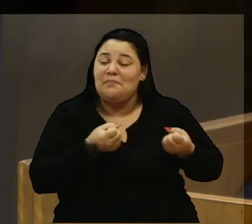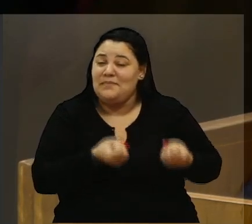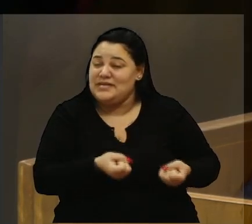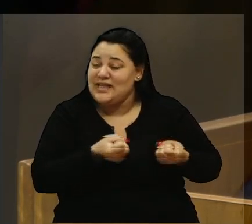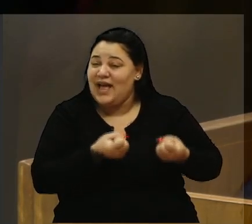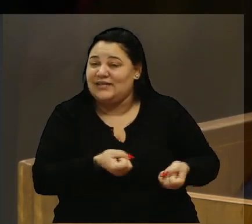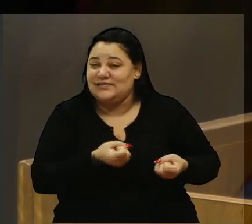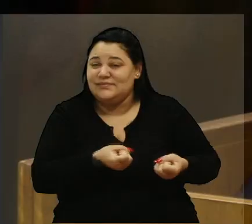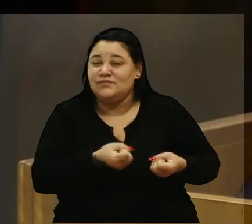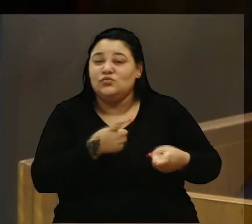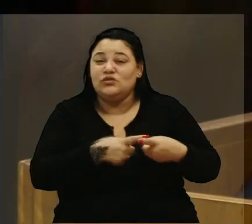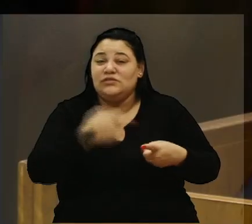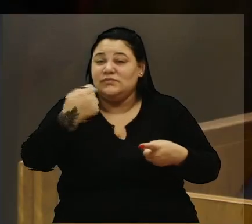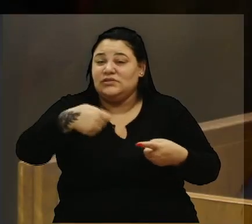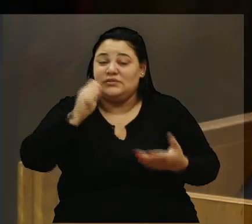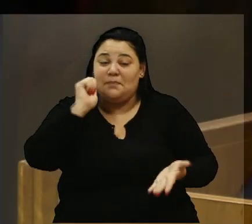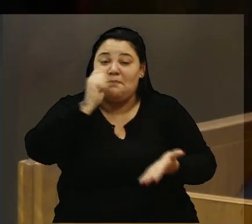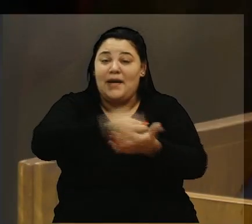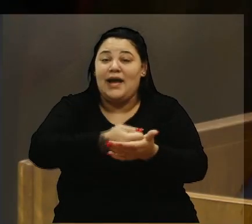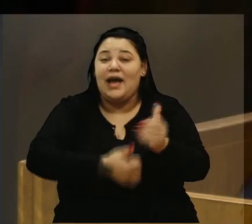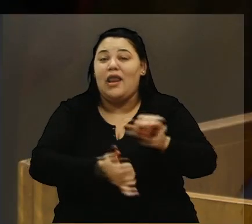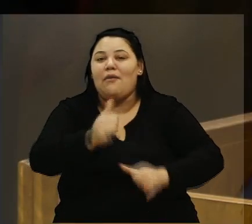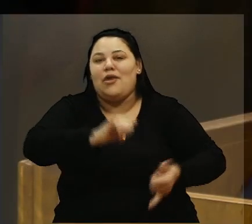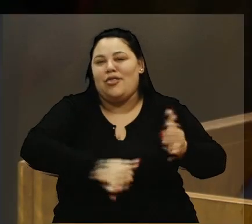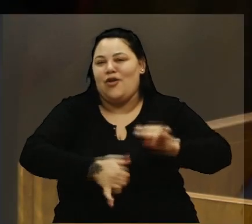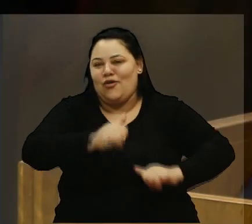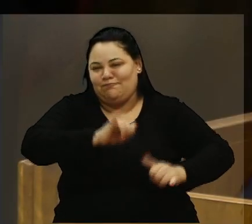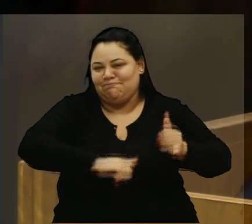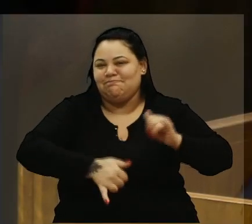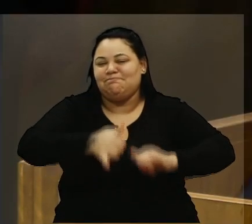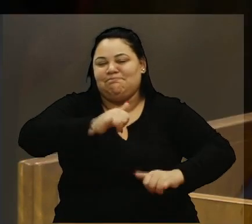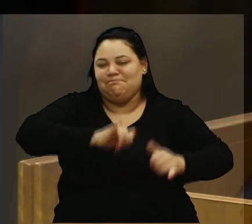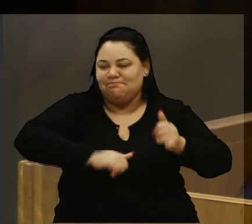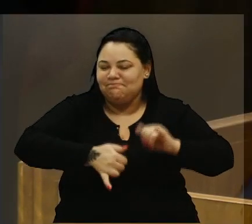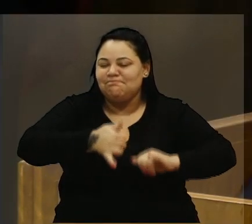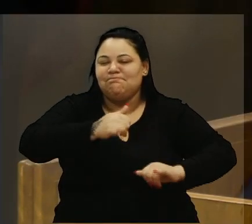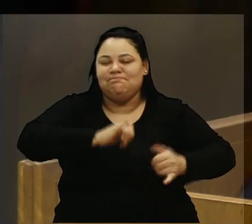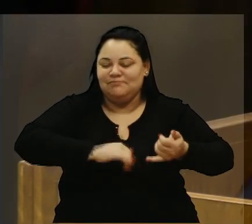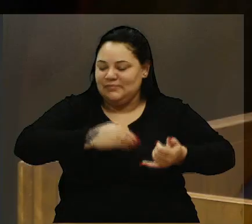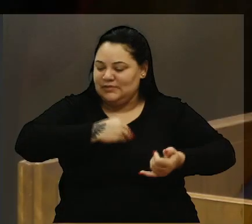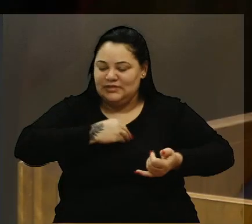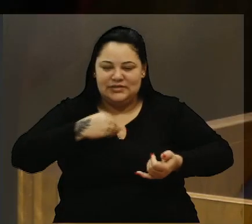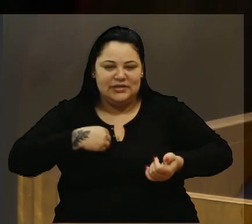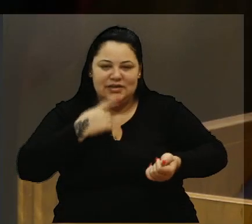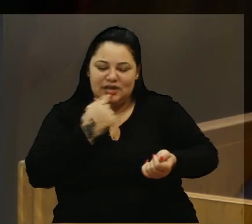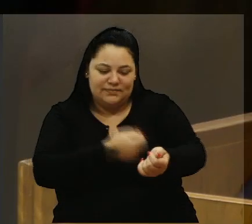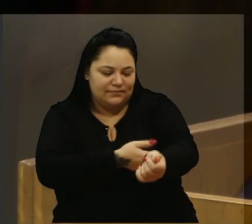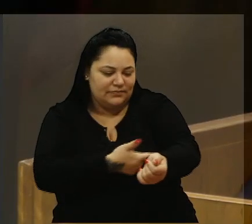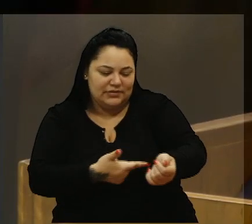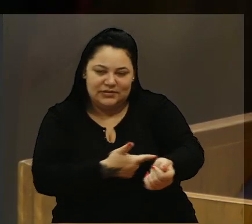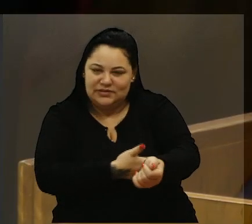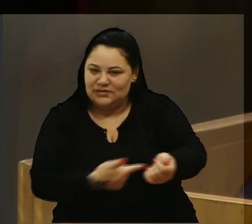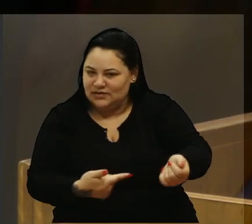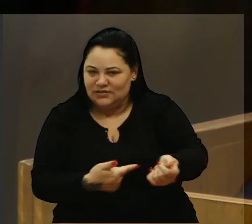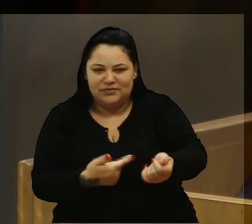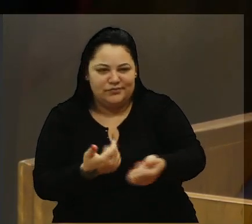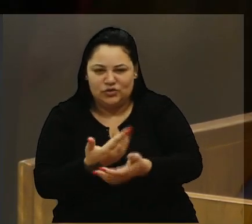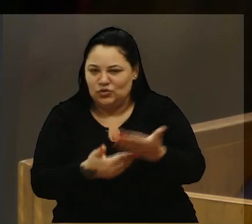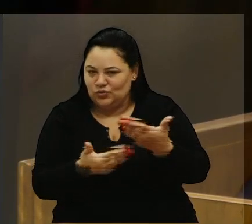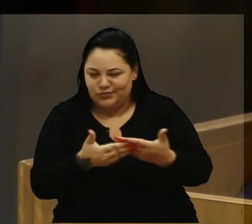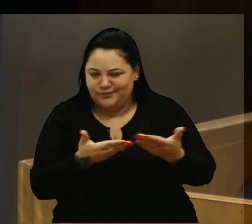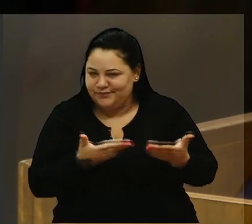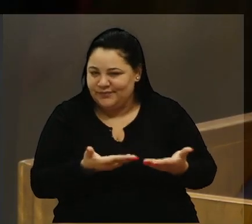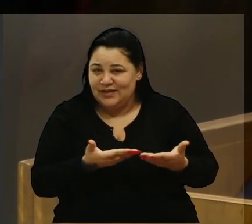vista do que vem para a aplicação, é exatamente pagar os exames laboratoriais. E aí tu pega toda